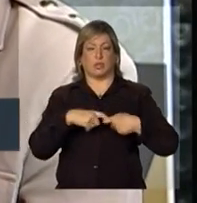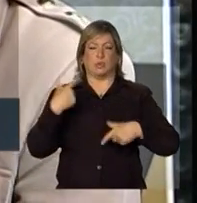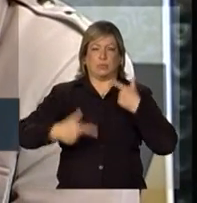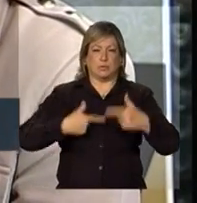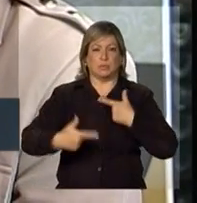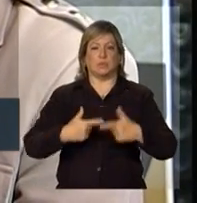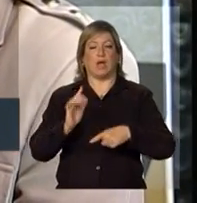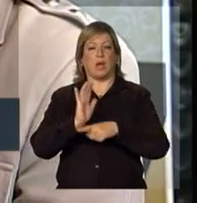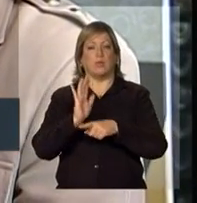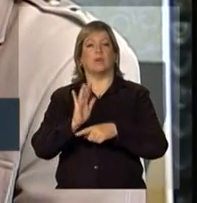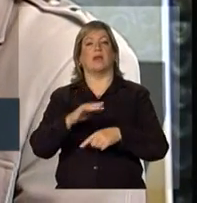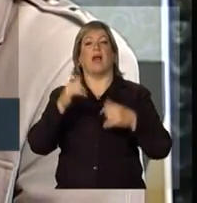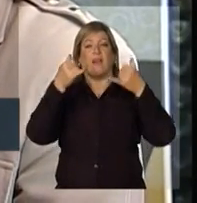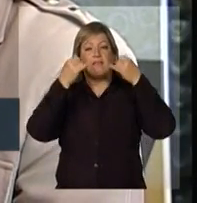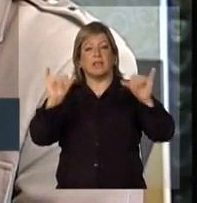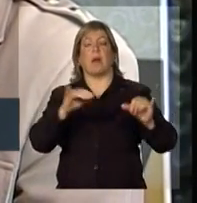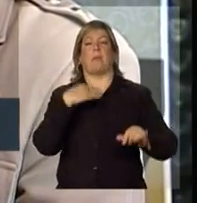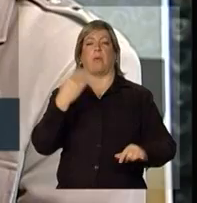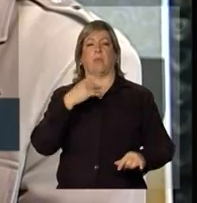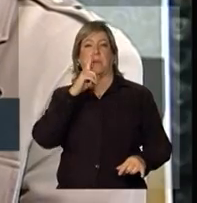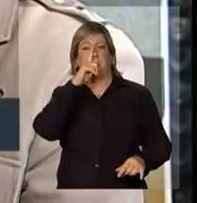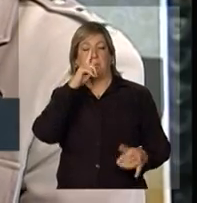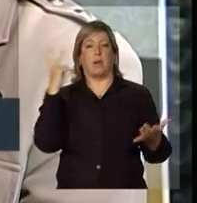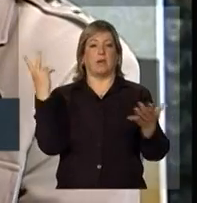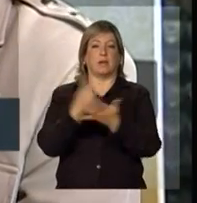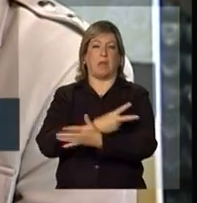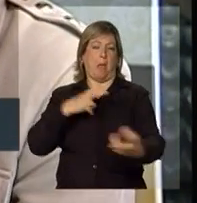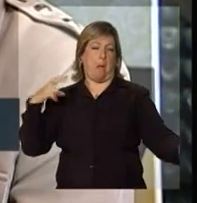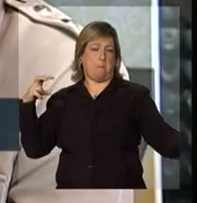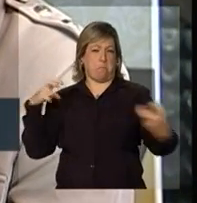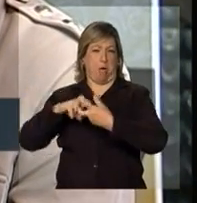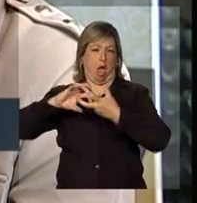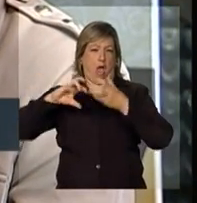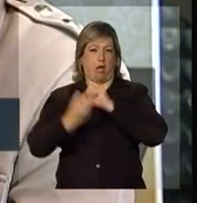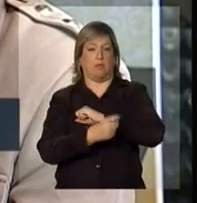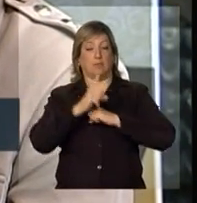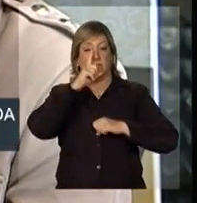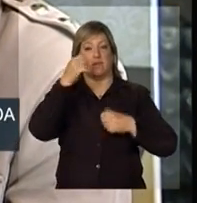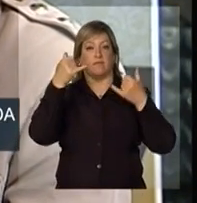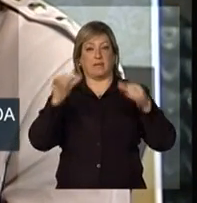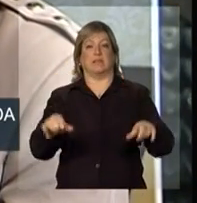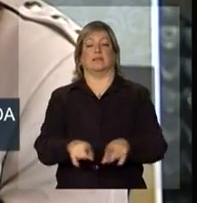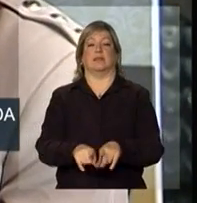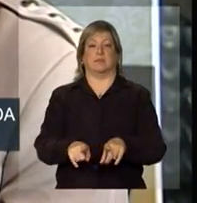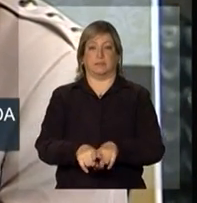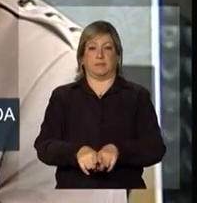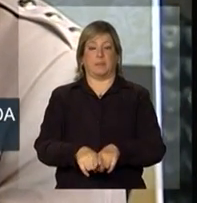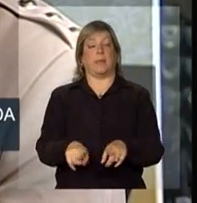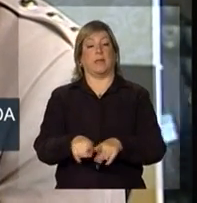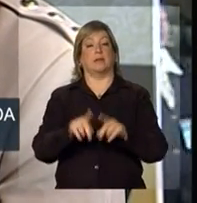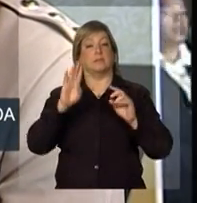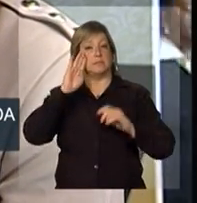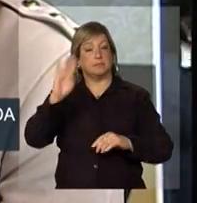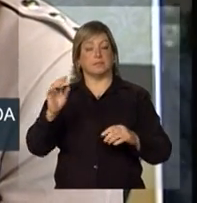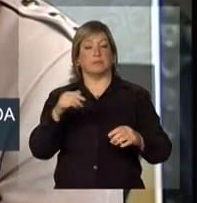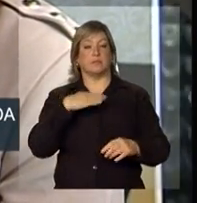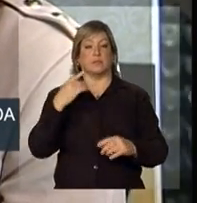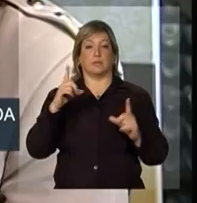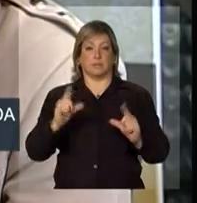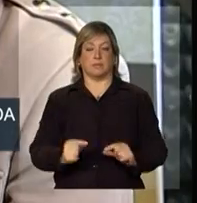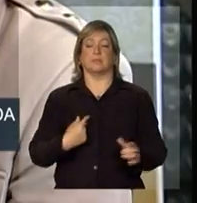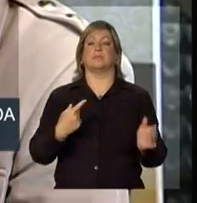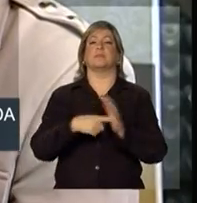alcance o objetivo de reduzir aqueles acidentes mais graves e principalmente reduzir o número de mortos e para isso a principal ferramenta continua sendo as